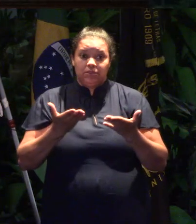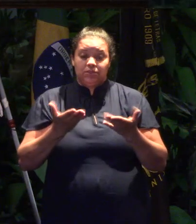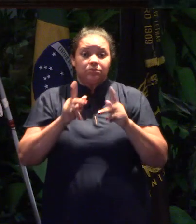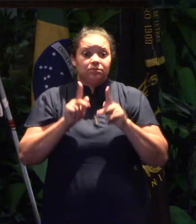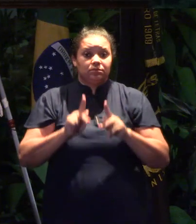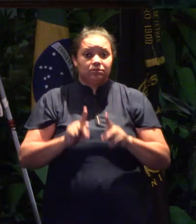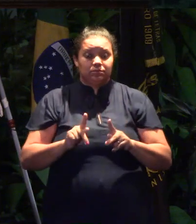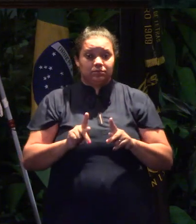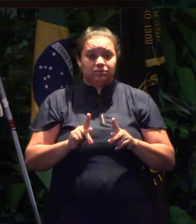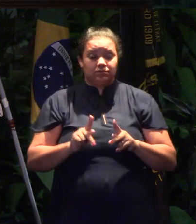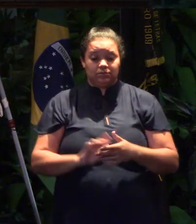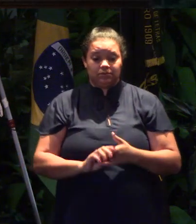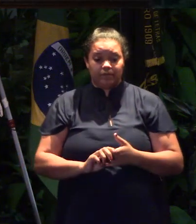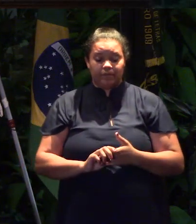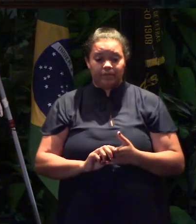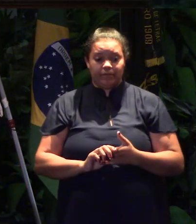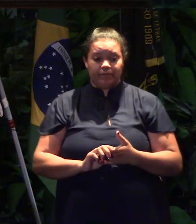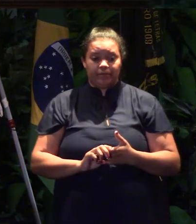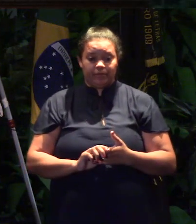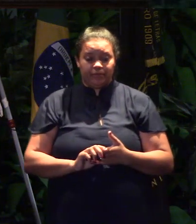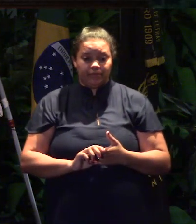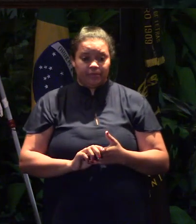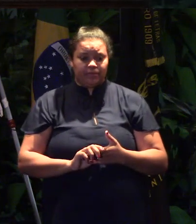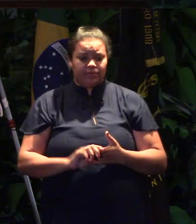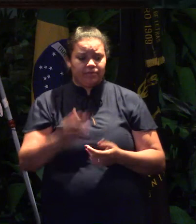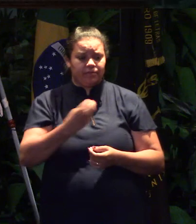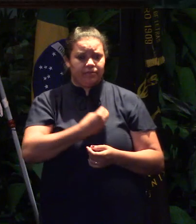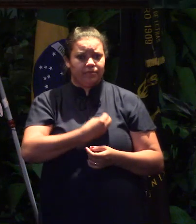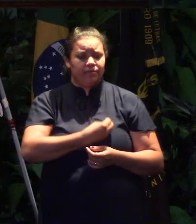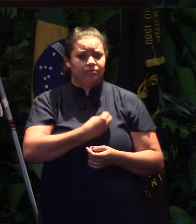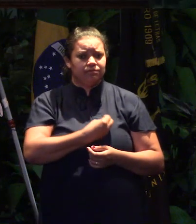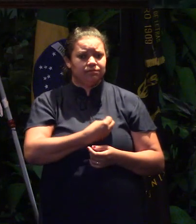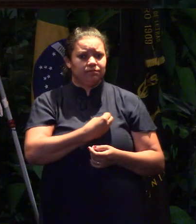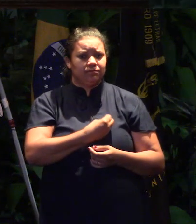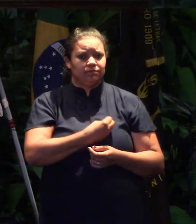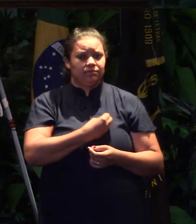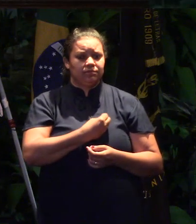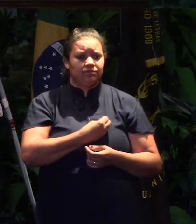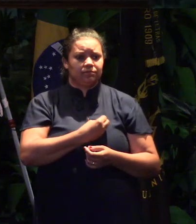pessoas andam muito,